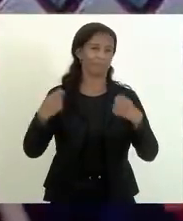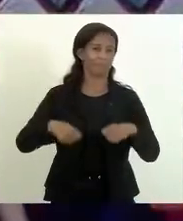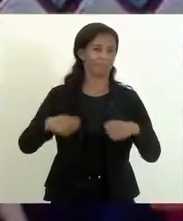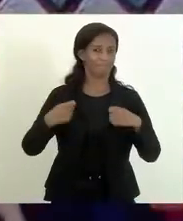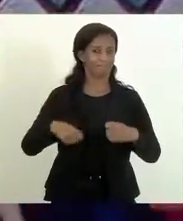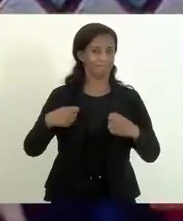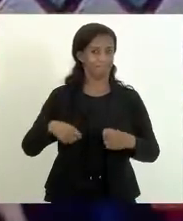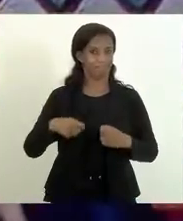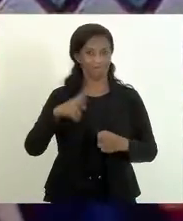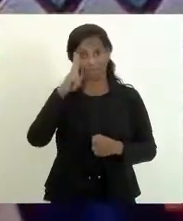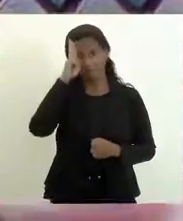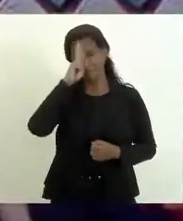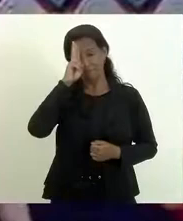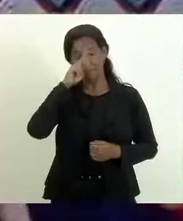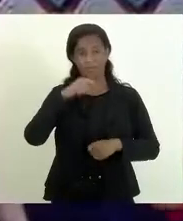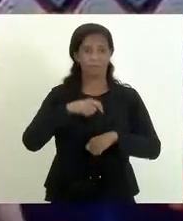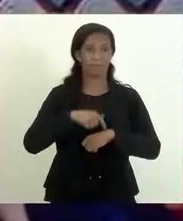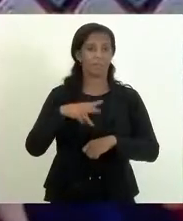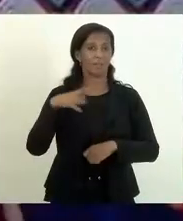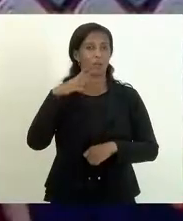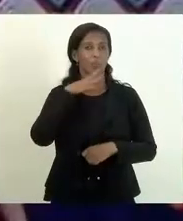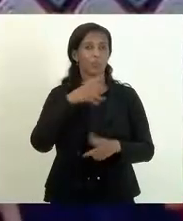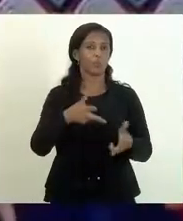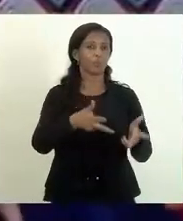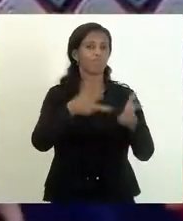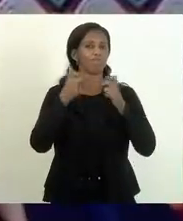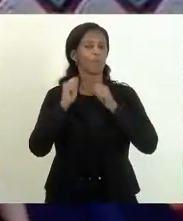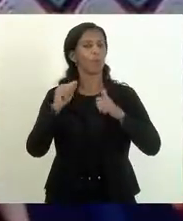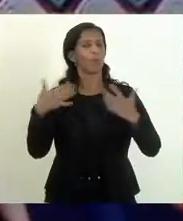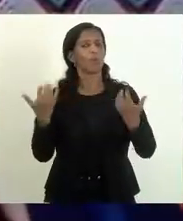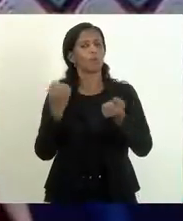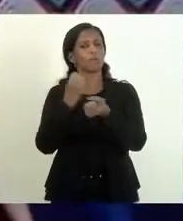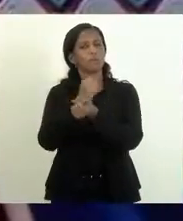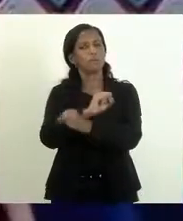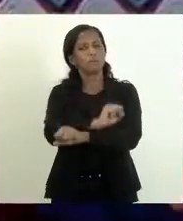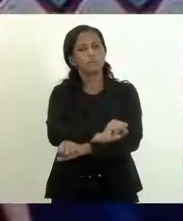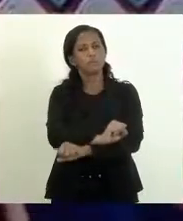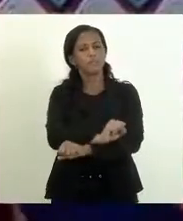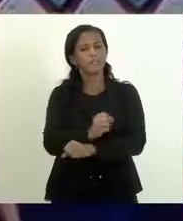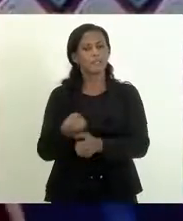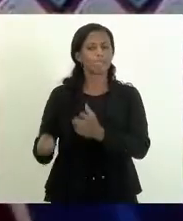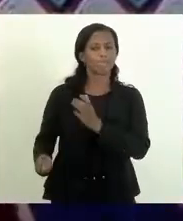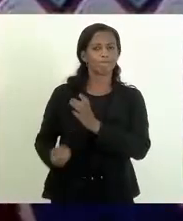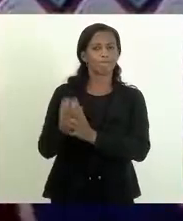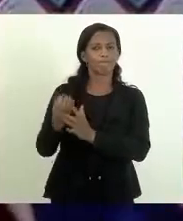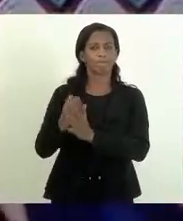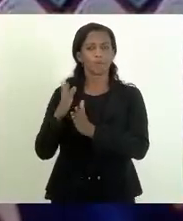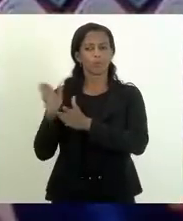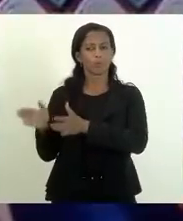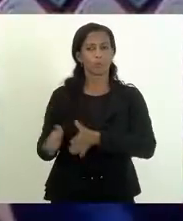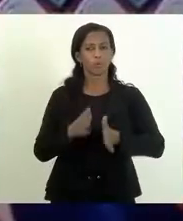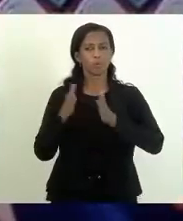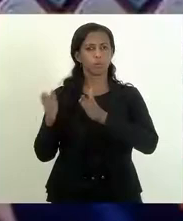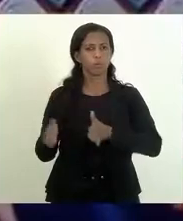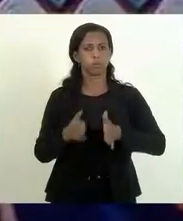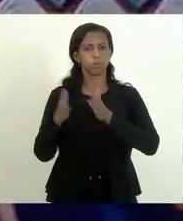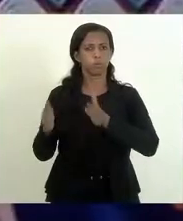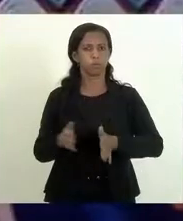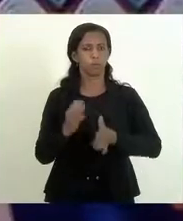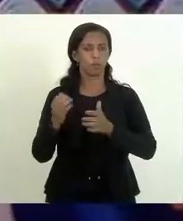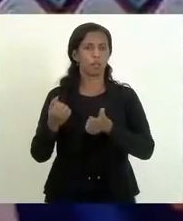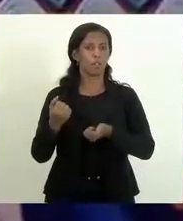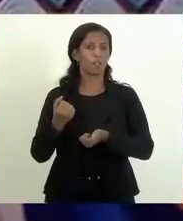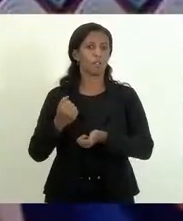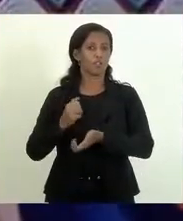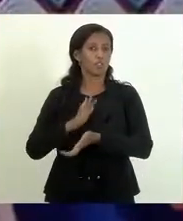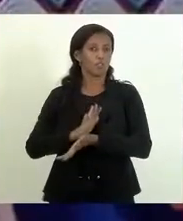revisar esse momento e perceber o quanto a escravização produziu um processo de racismo imbricado nas